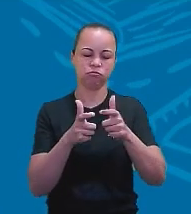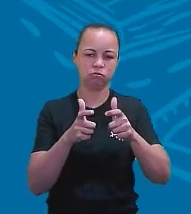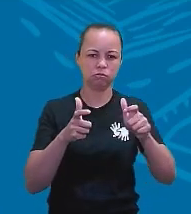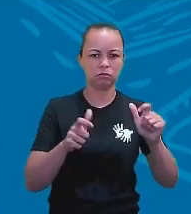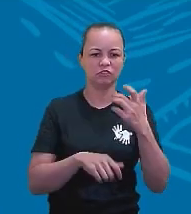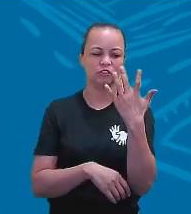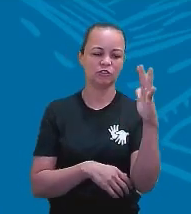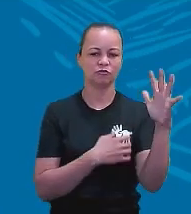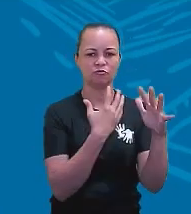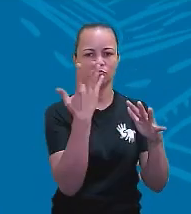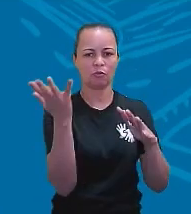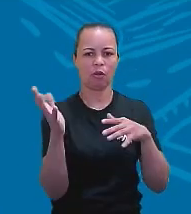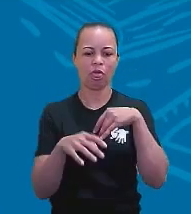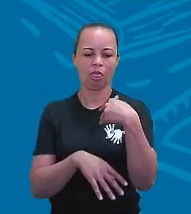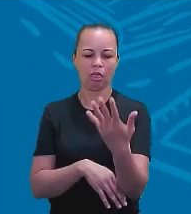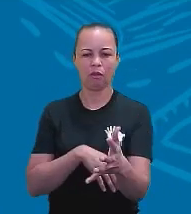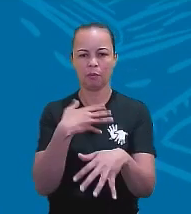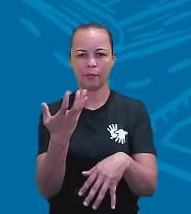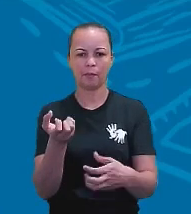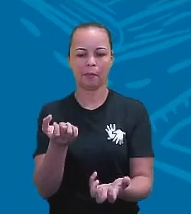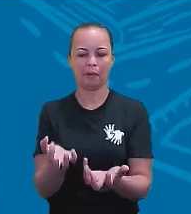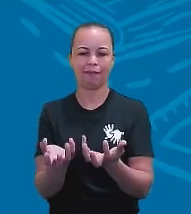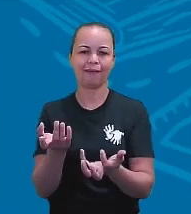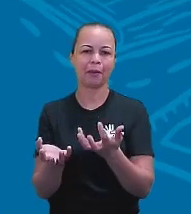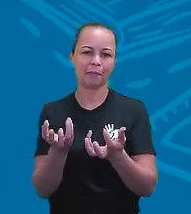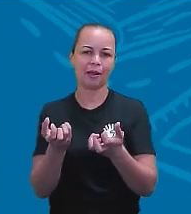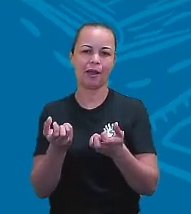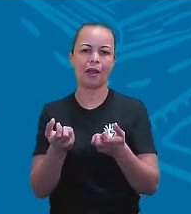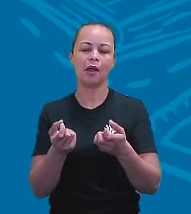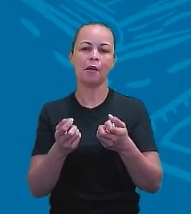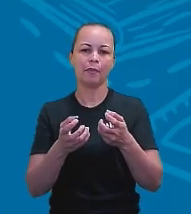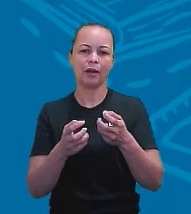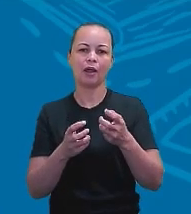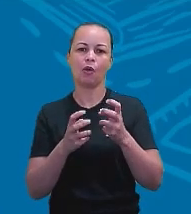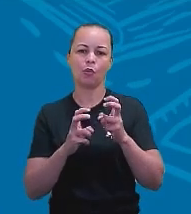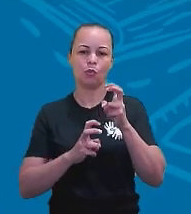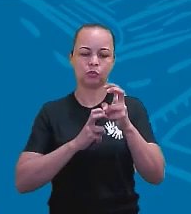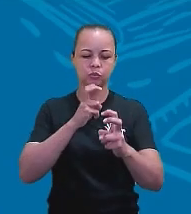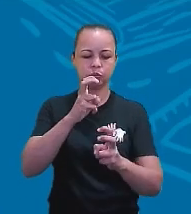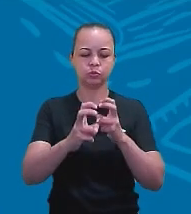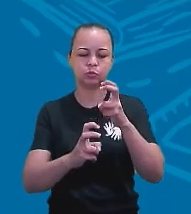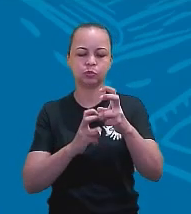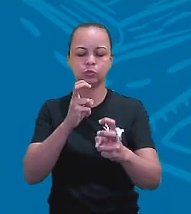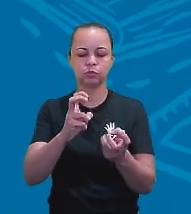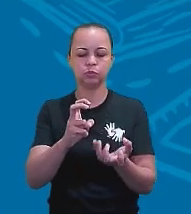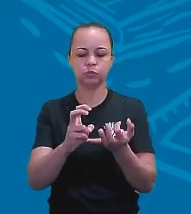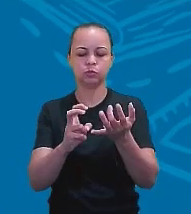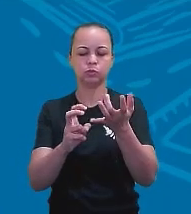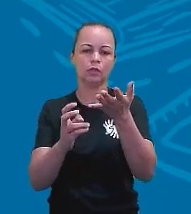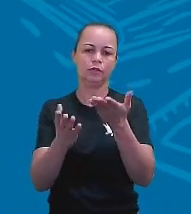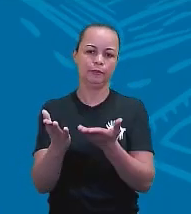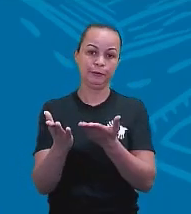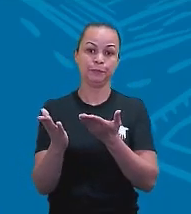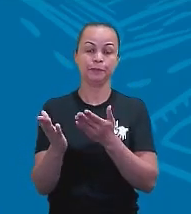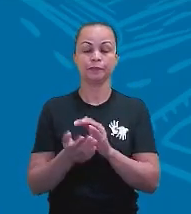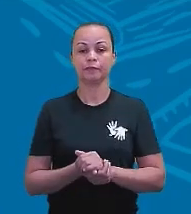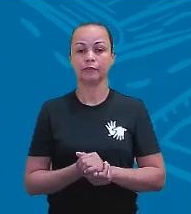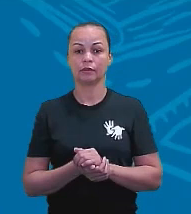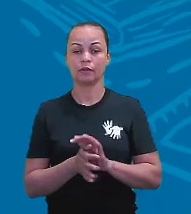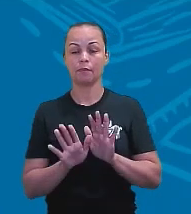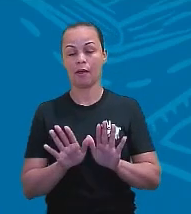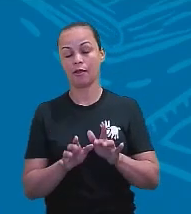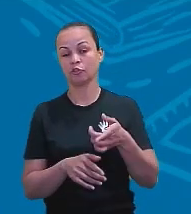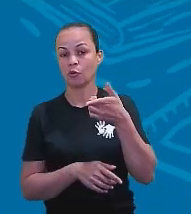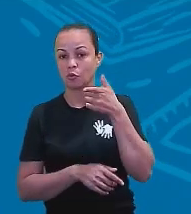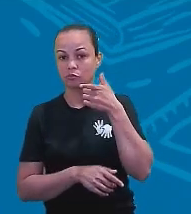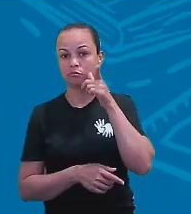reservas florestais da nossa região. Então isso aí foi um problema, tá? Mas que conseguiram